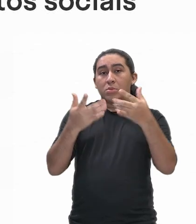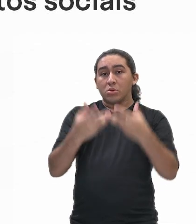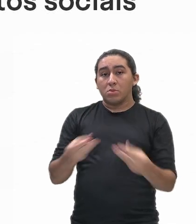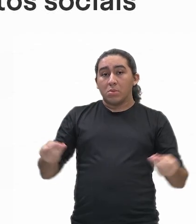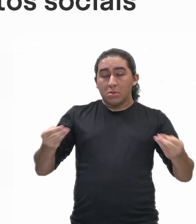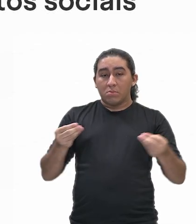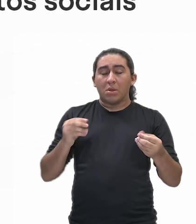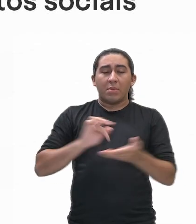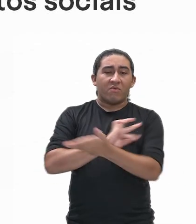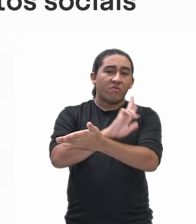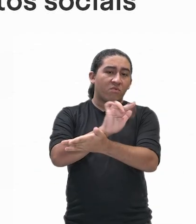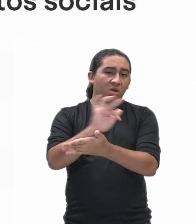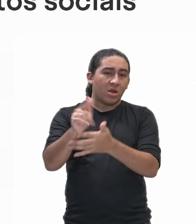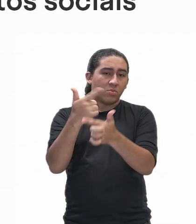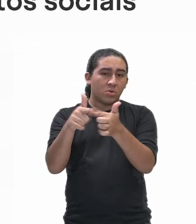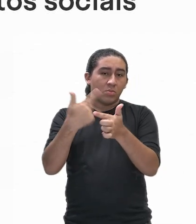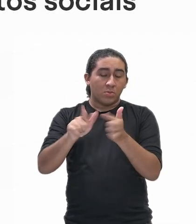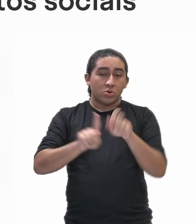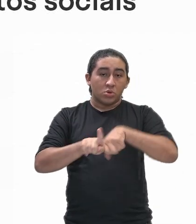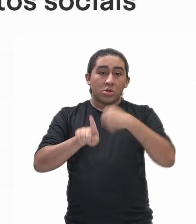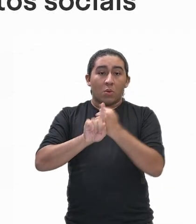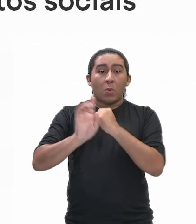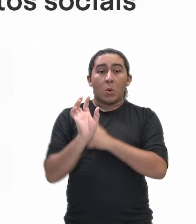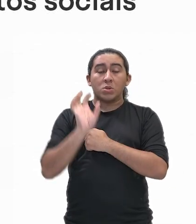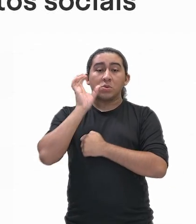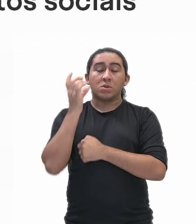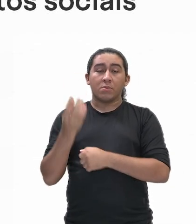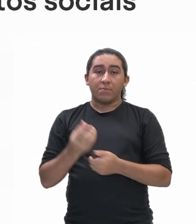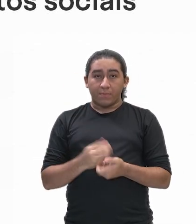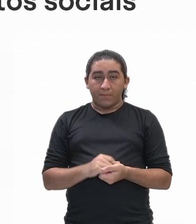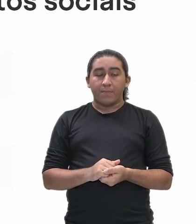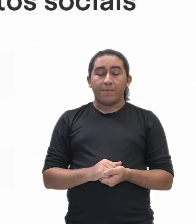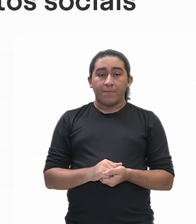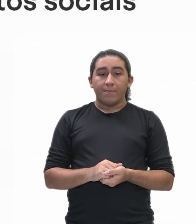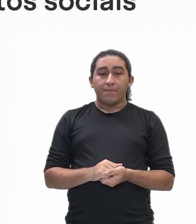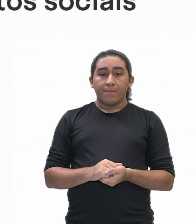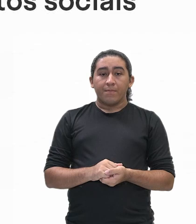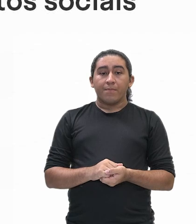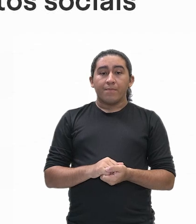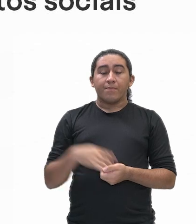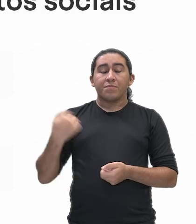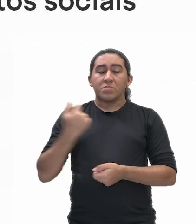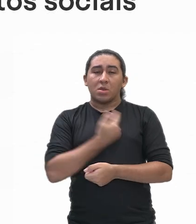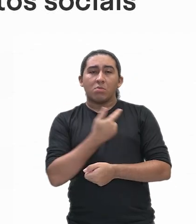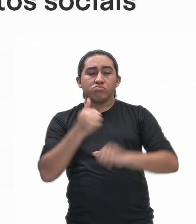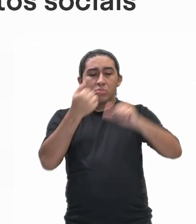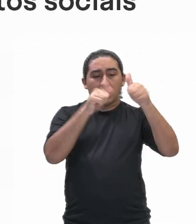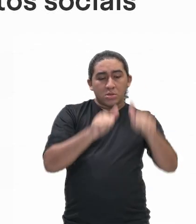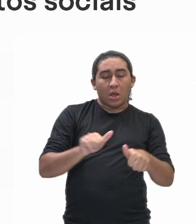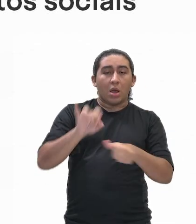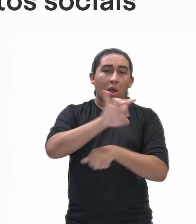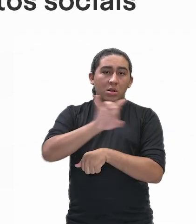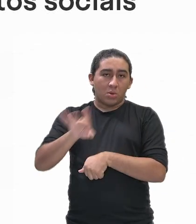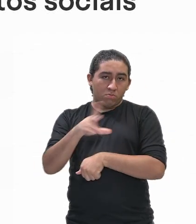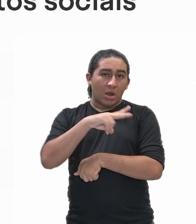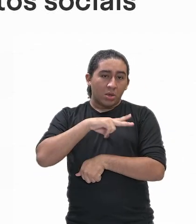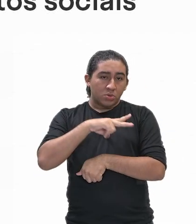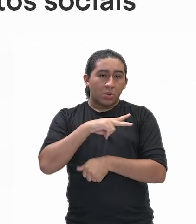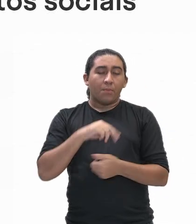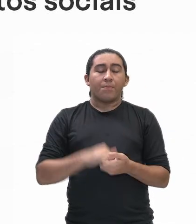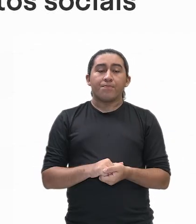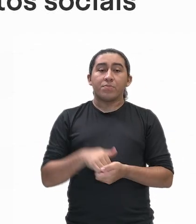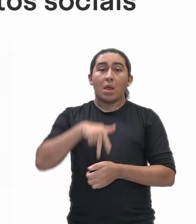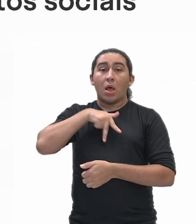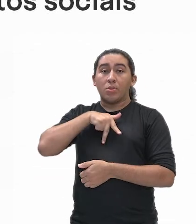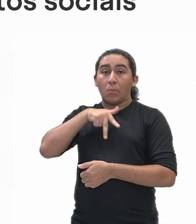os inúmeros conflitos sociais da atualidade. E nós vamos ver, então, cada uma em particular. A antropologia,